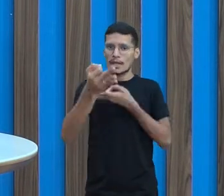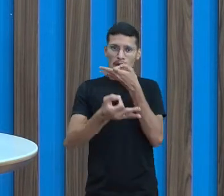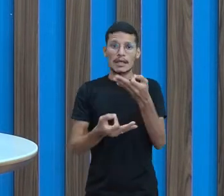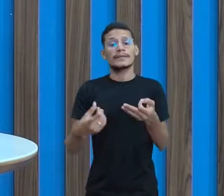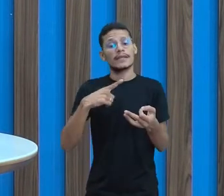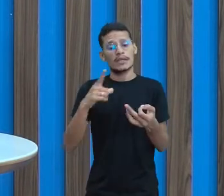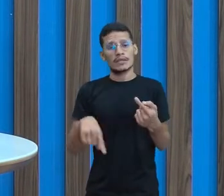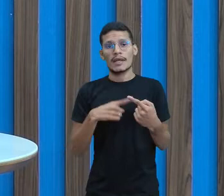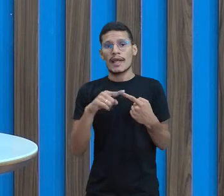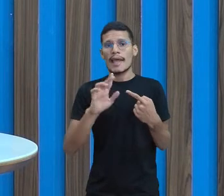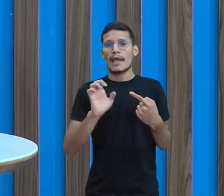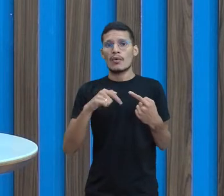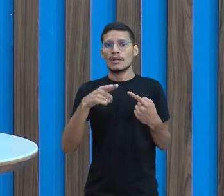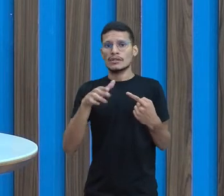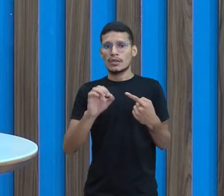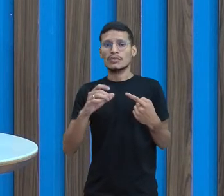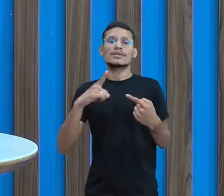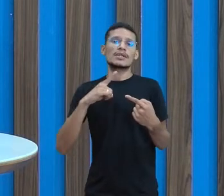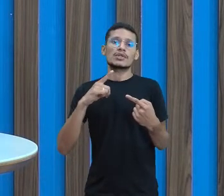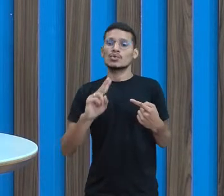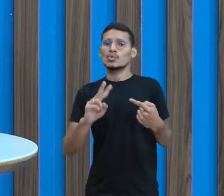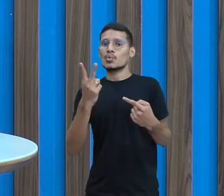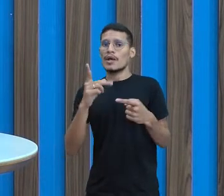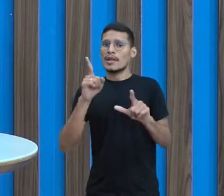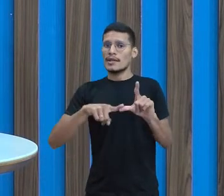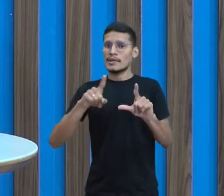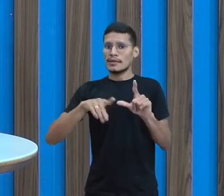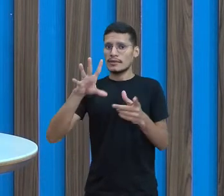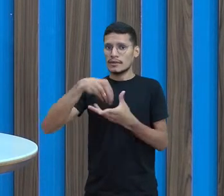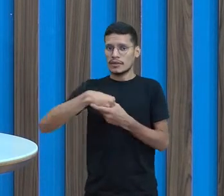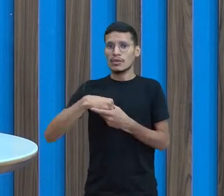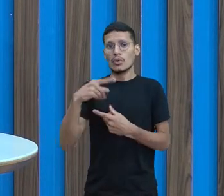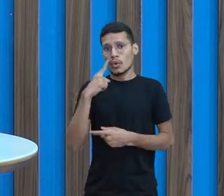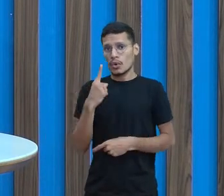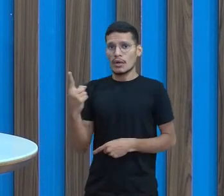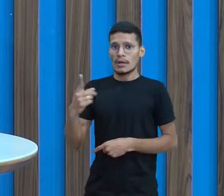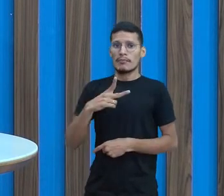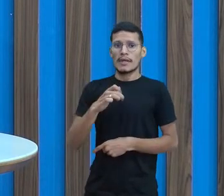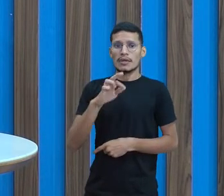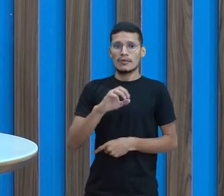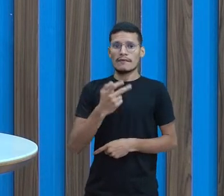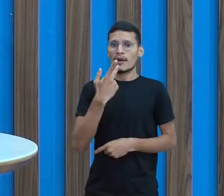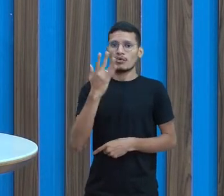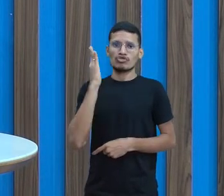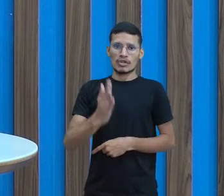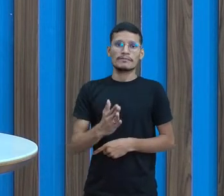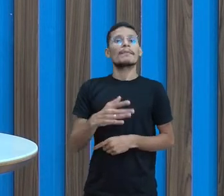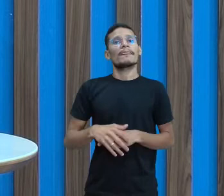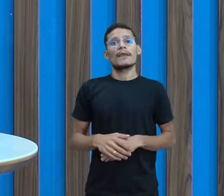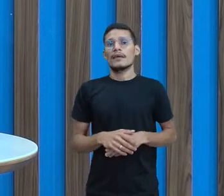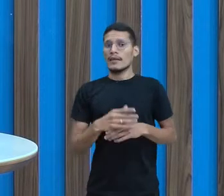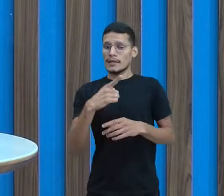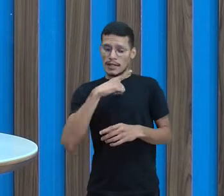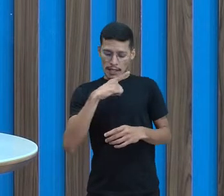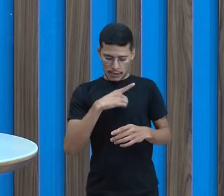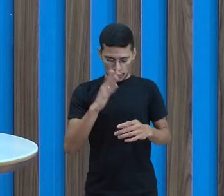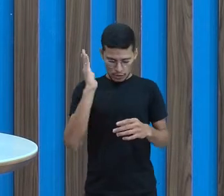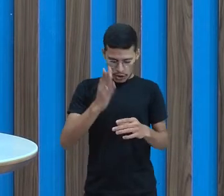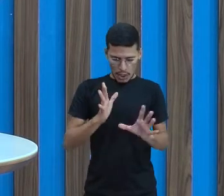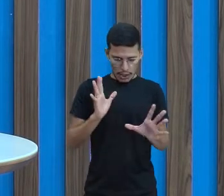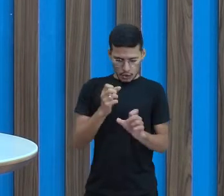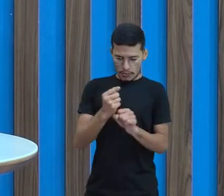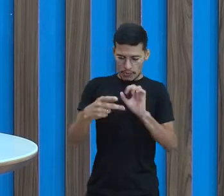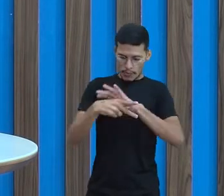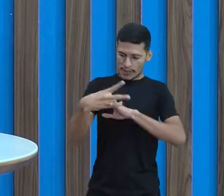uma equação e eu tenho duas letras nessa equação, Pedro até reforçou bastante, né? Olha, eu tenho a soma que